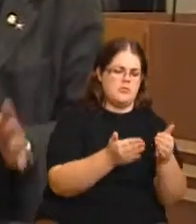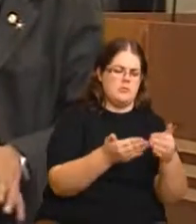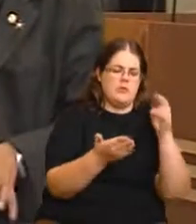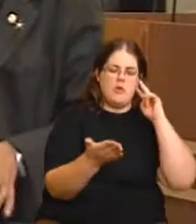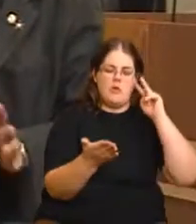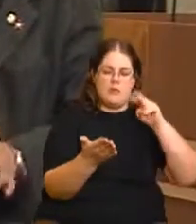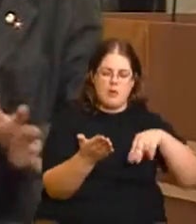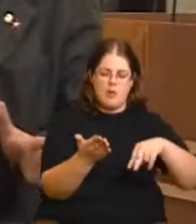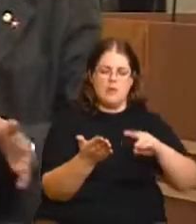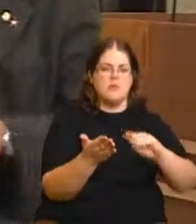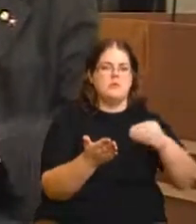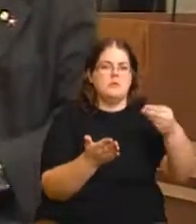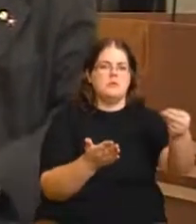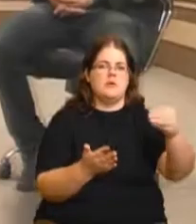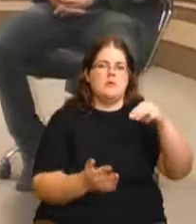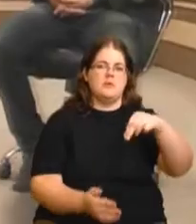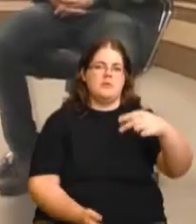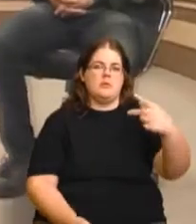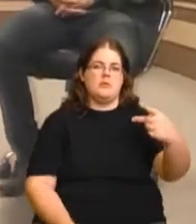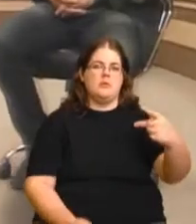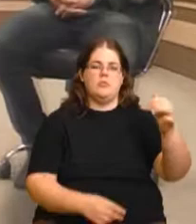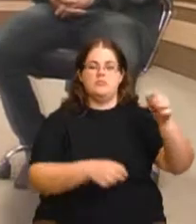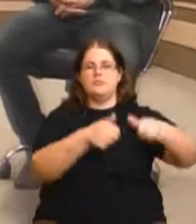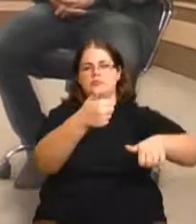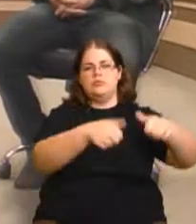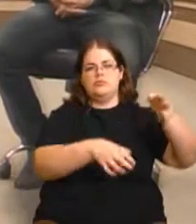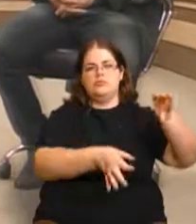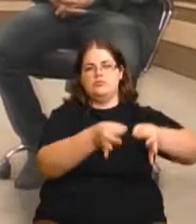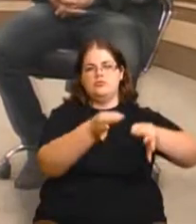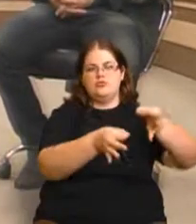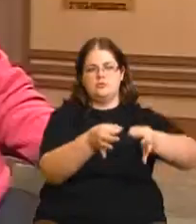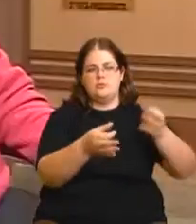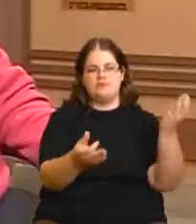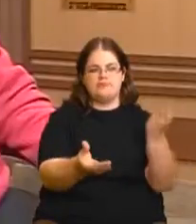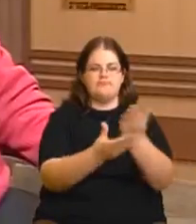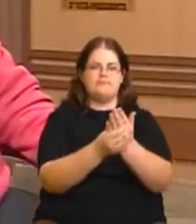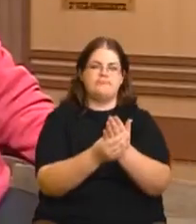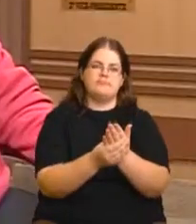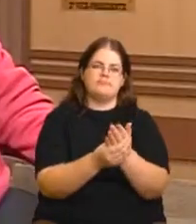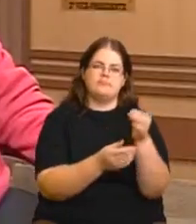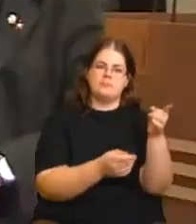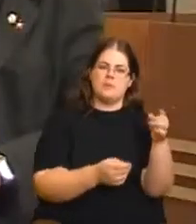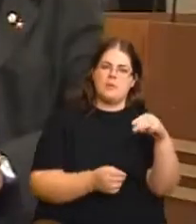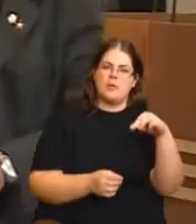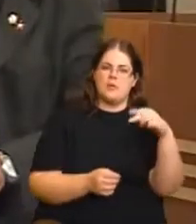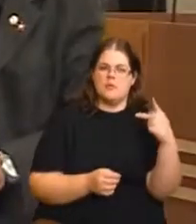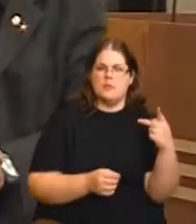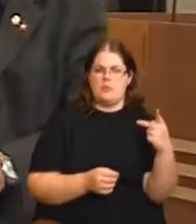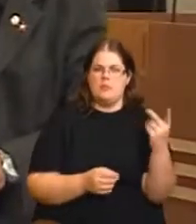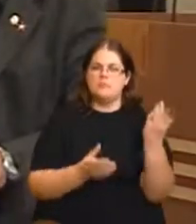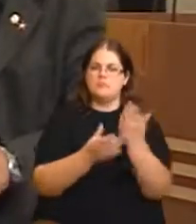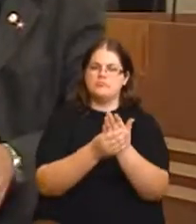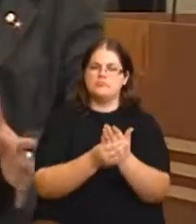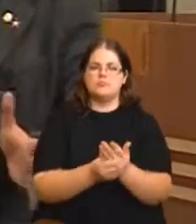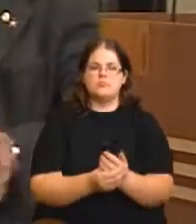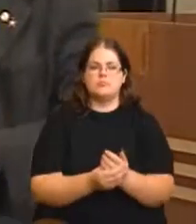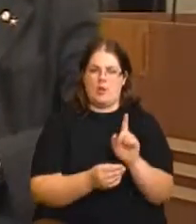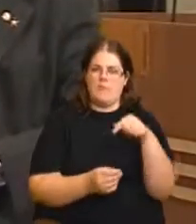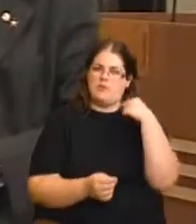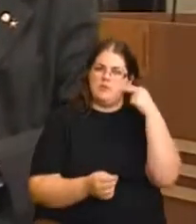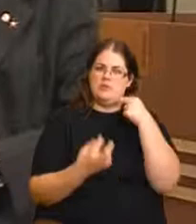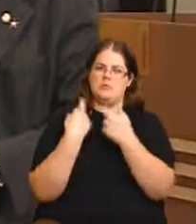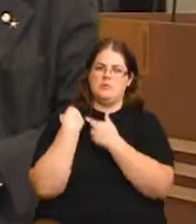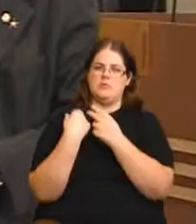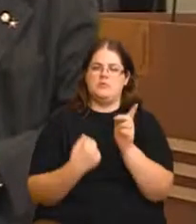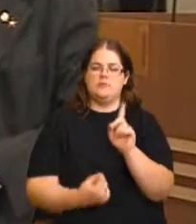pronto, é lido o relatório e encaminhado ao Ministério Público. O Ministério Público que aí passa então... Aí quem vai julgar se vai condenar alguém realmente é o Ministério Público,